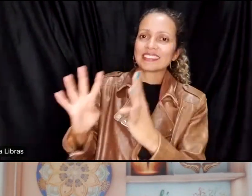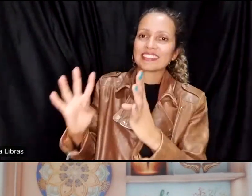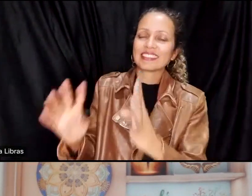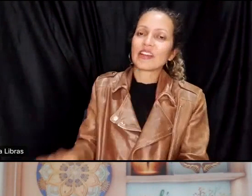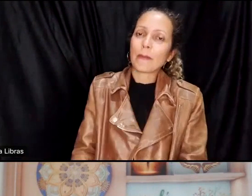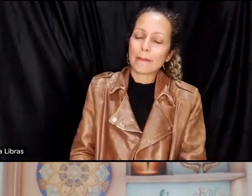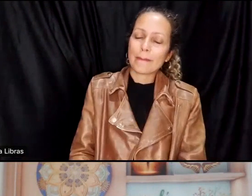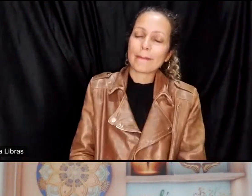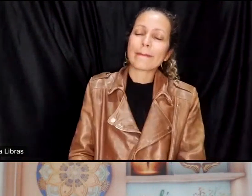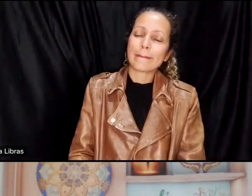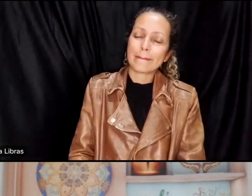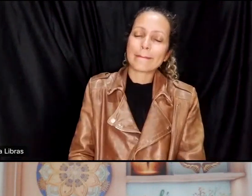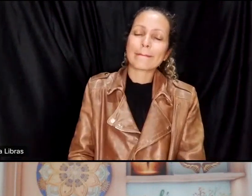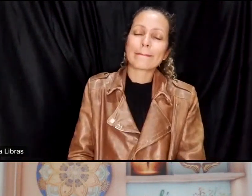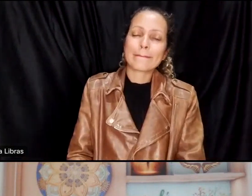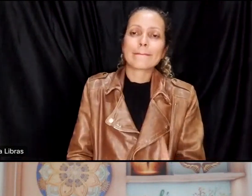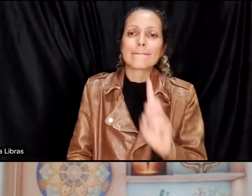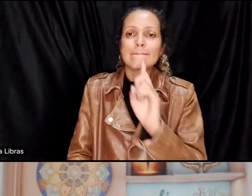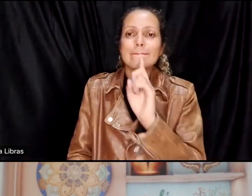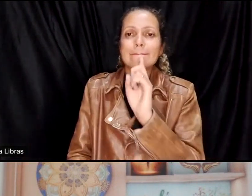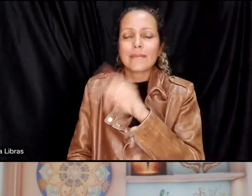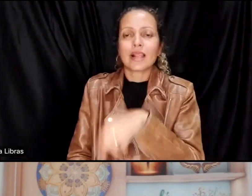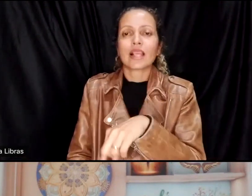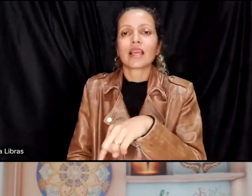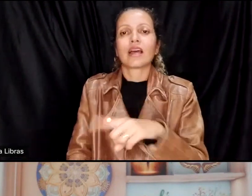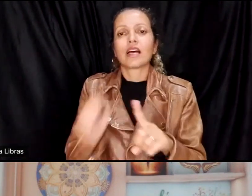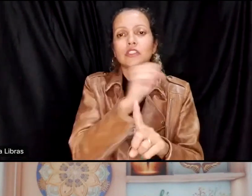que eu acho que a sociedade deveria saber.